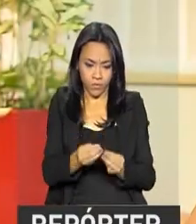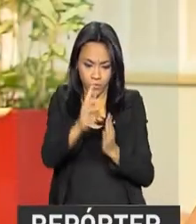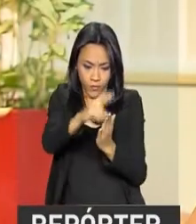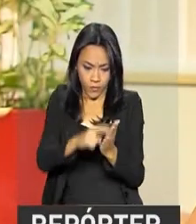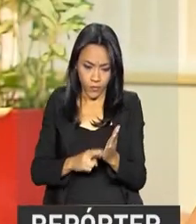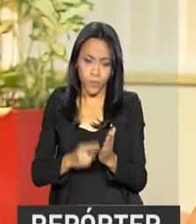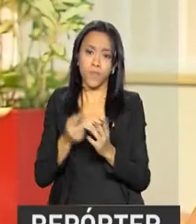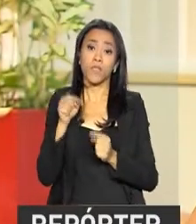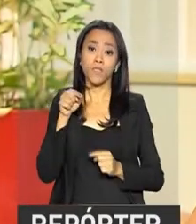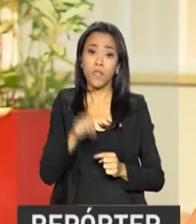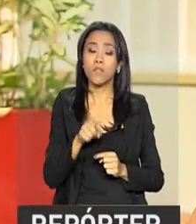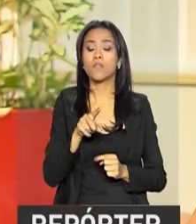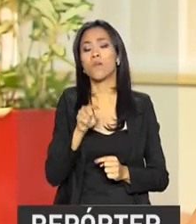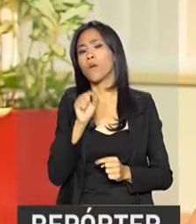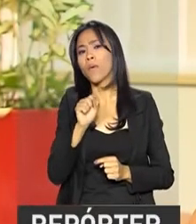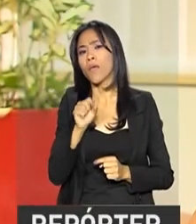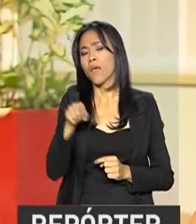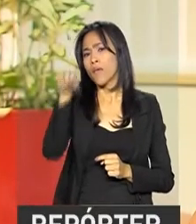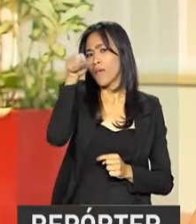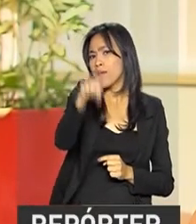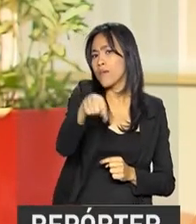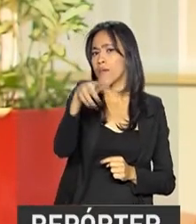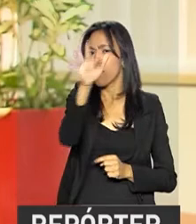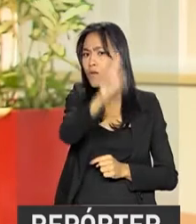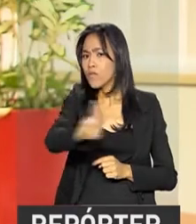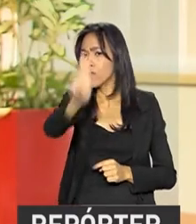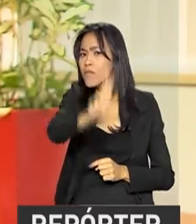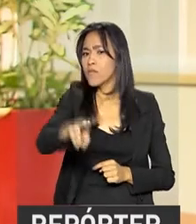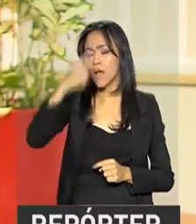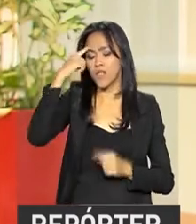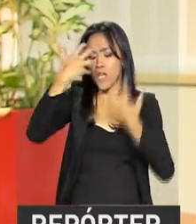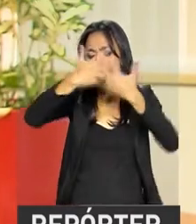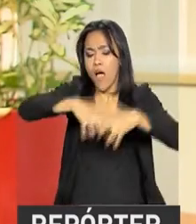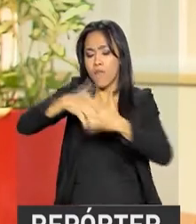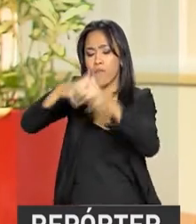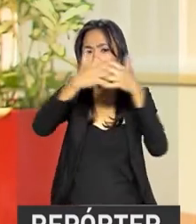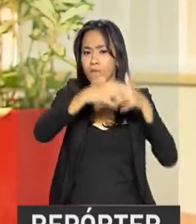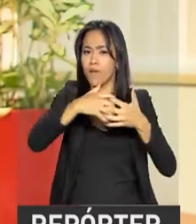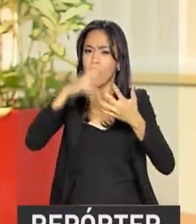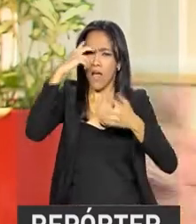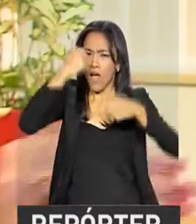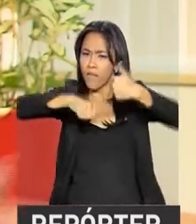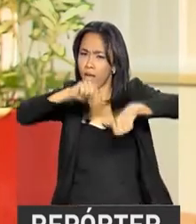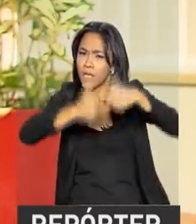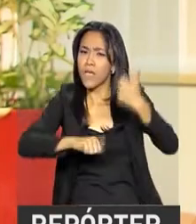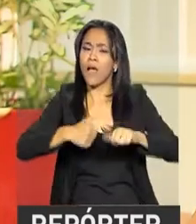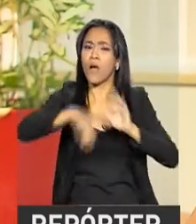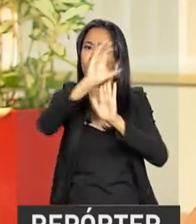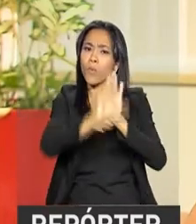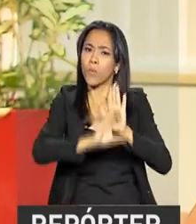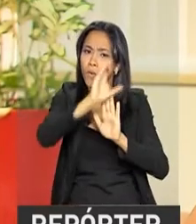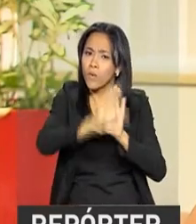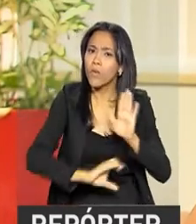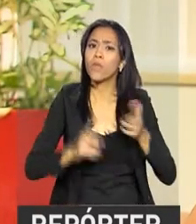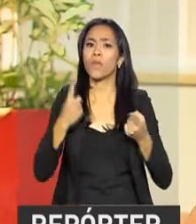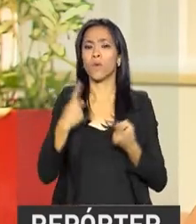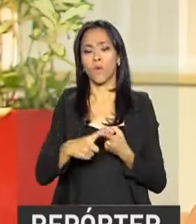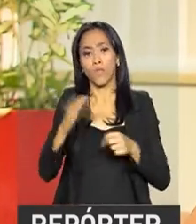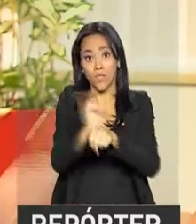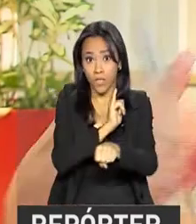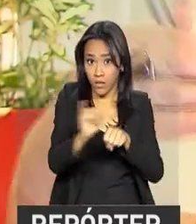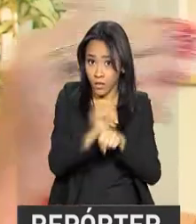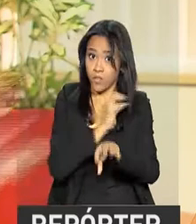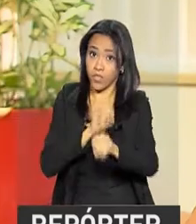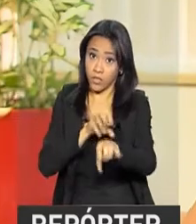vai possibilitar que a instituição faça o quê? Uma revisão do seu projeto pedagógico, uma revisão nos seus